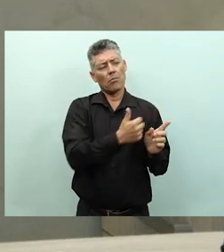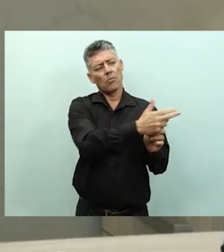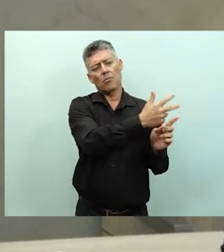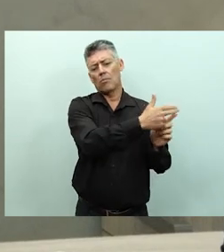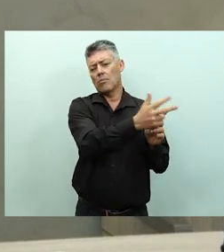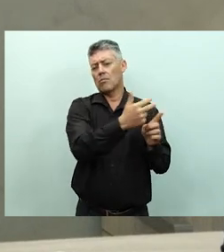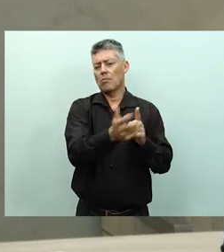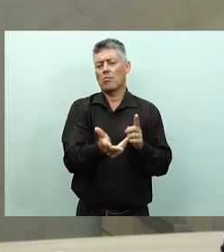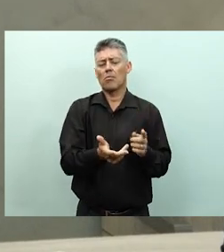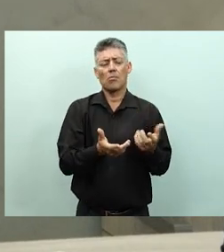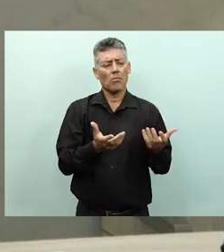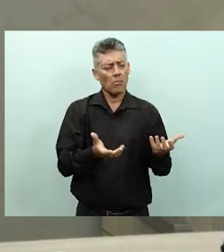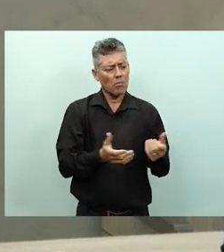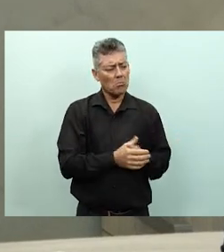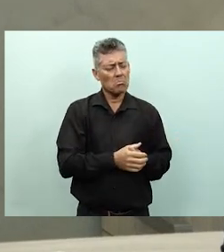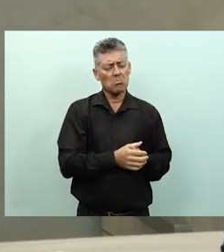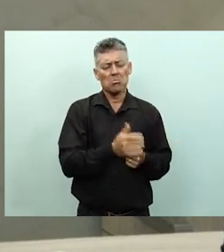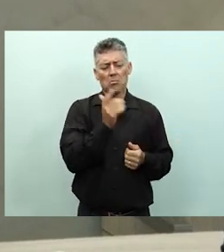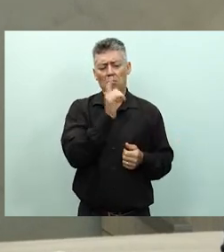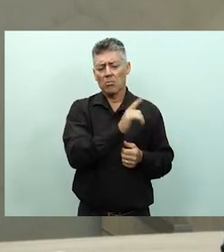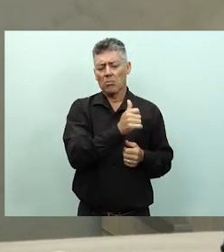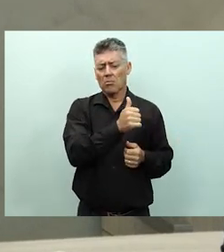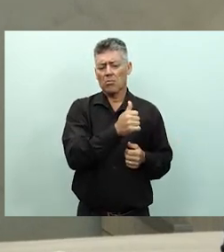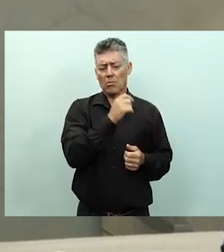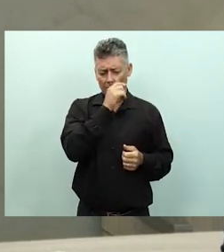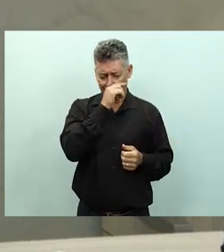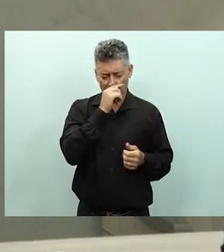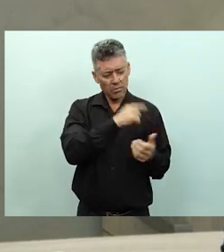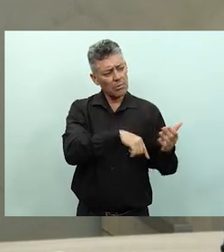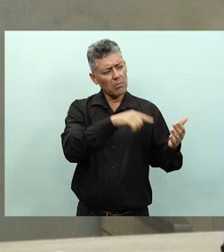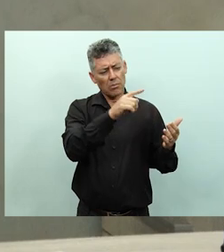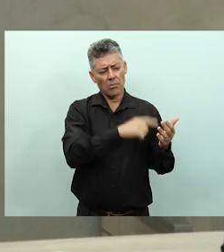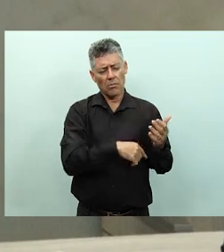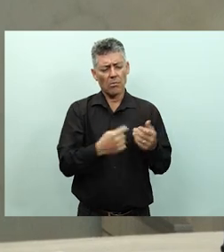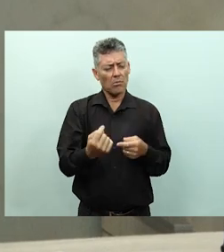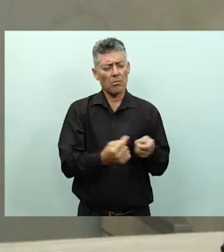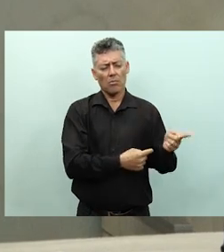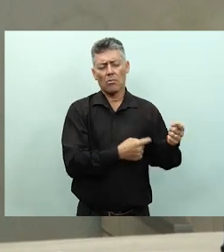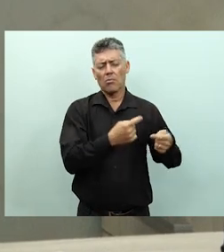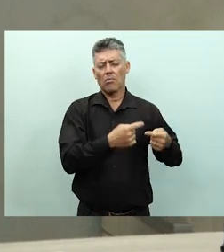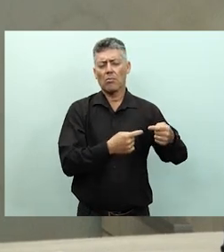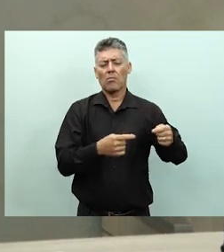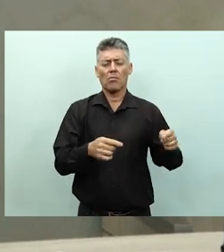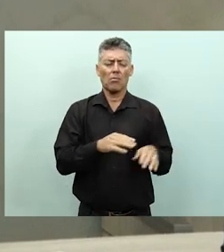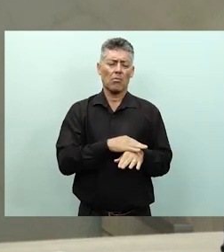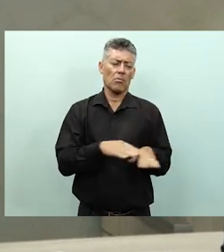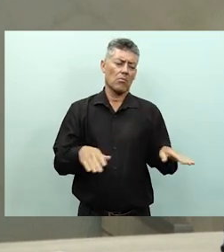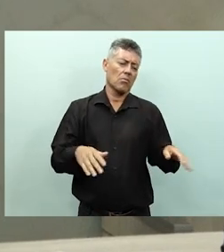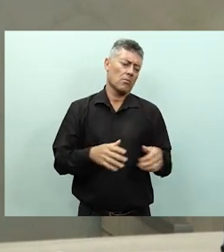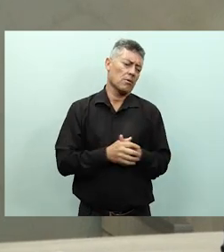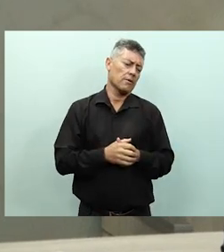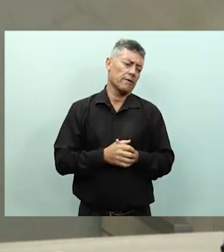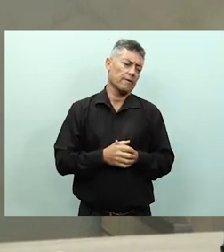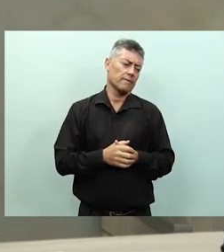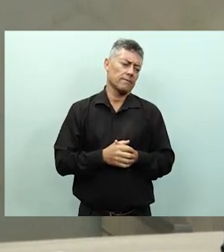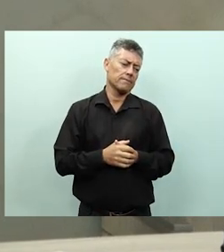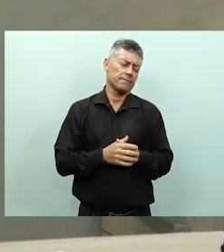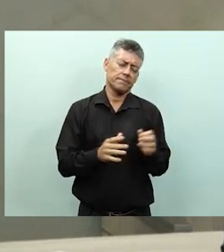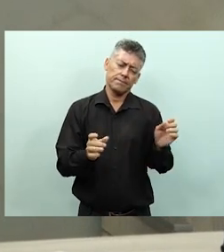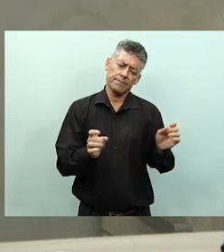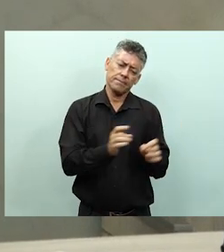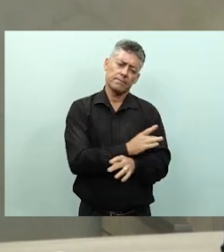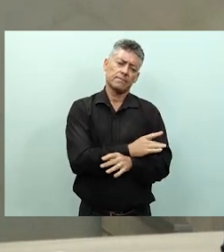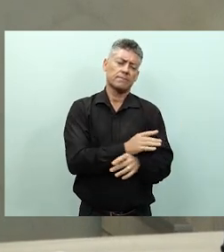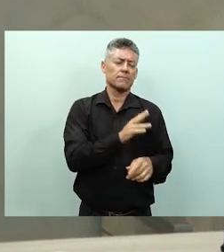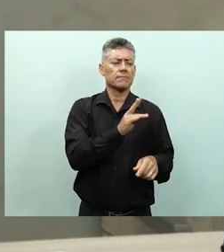foi aquela eleição que inclusive ela citou em palanque que era contra os caciques da política, né, que meio que terminaram